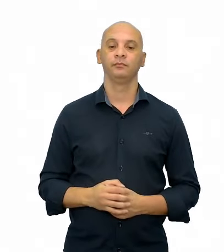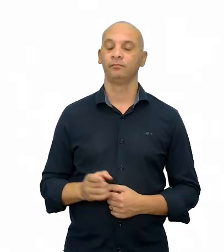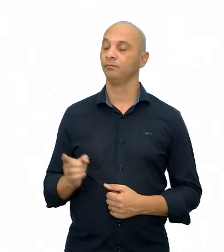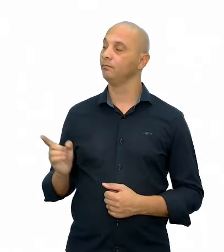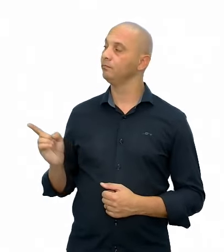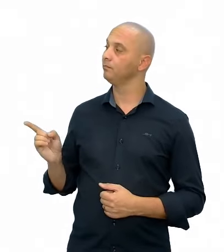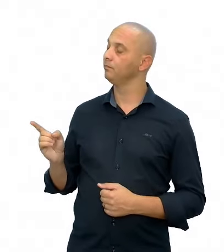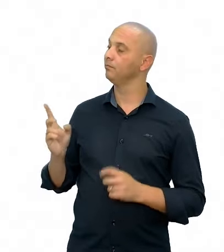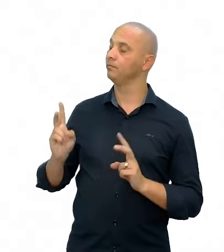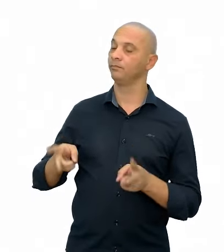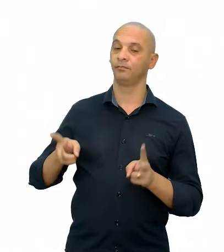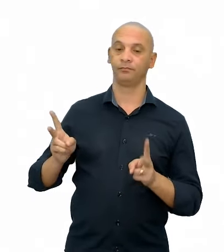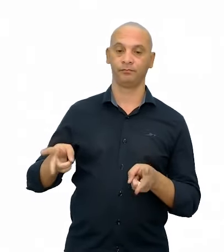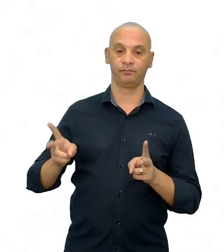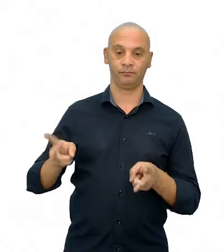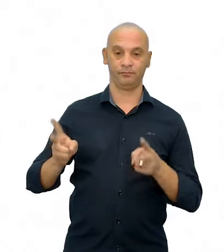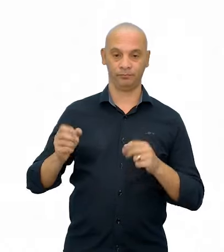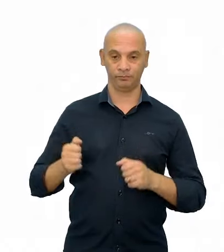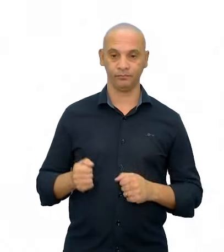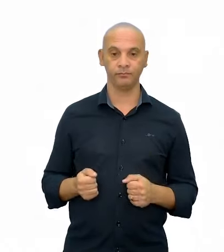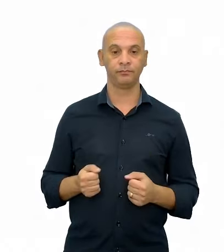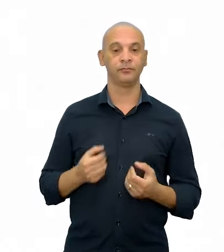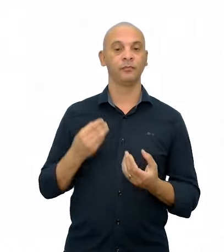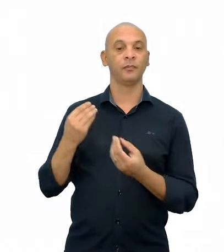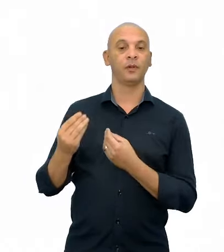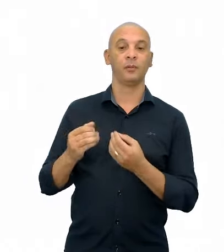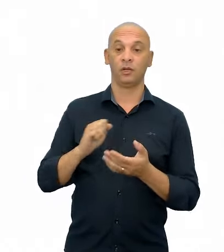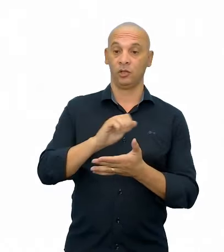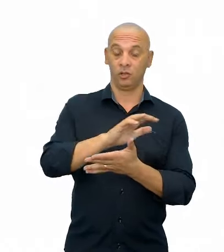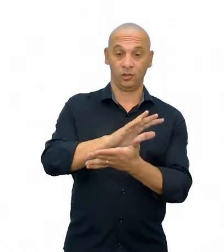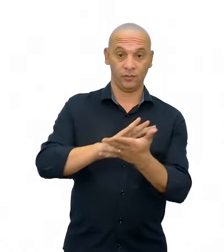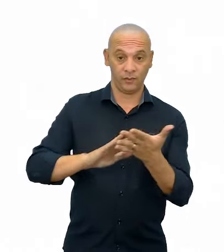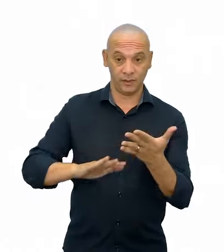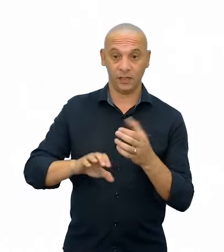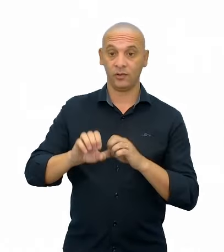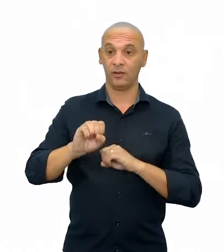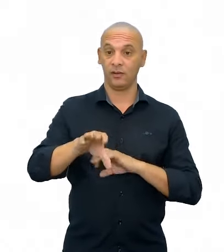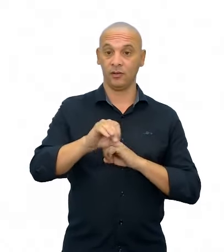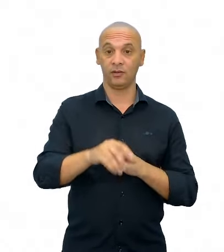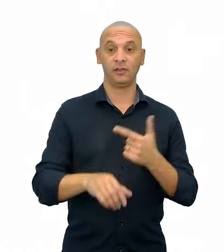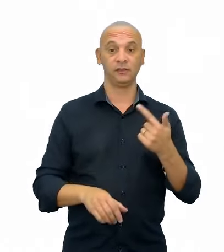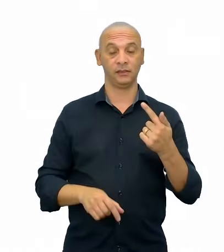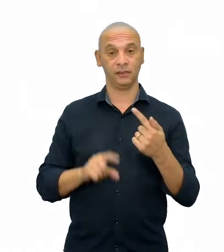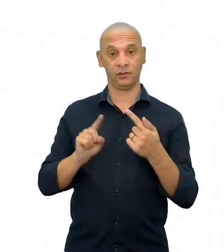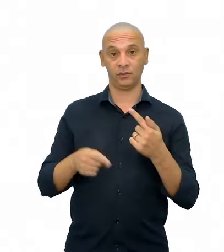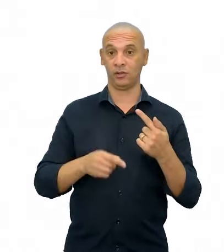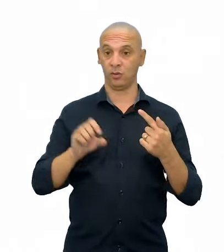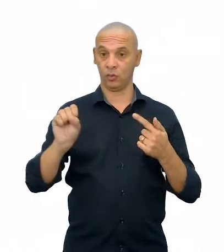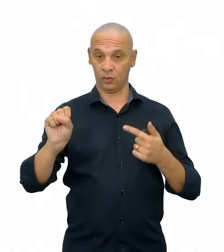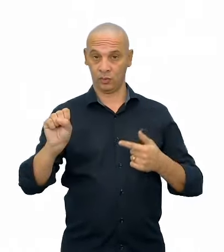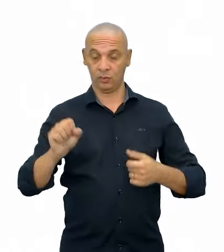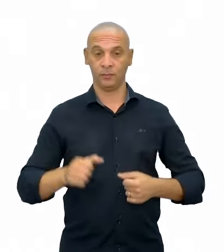Dando continuidade, analisando uma atividade agora das aulas 7 e 8.